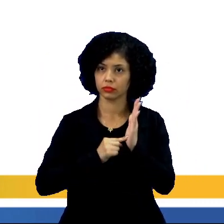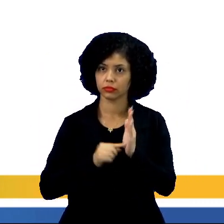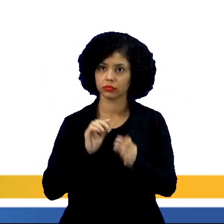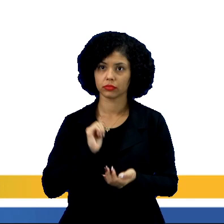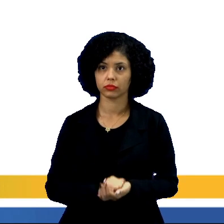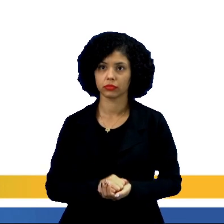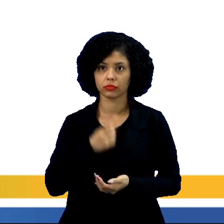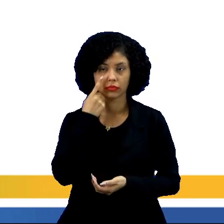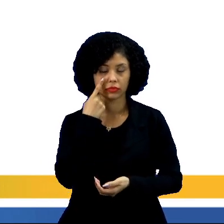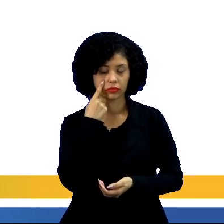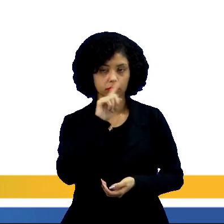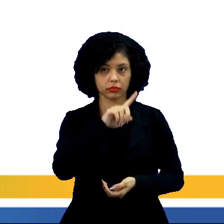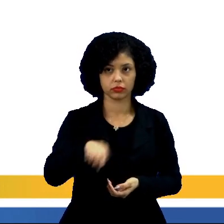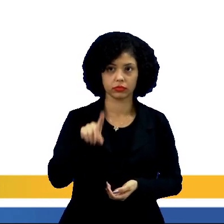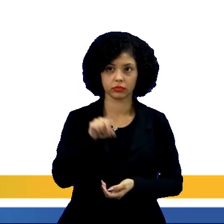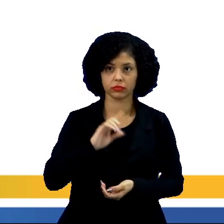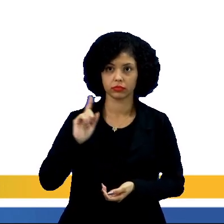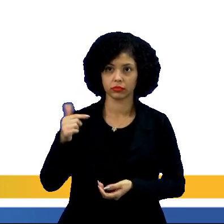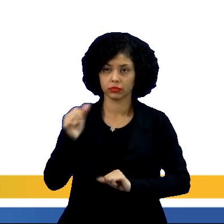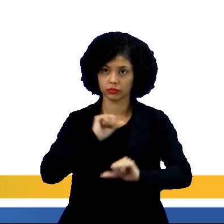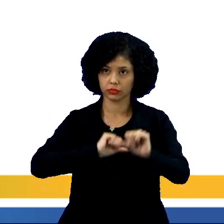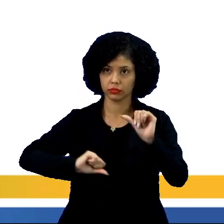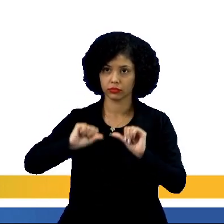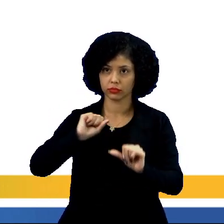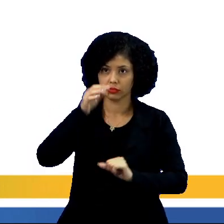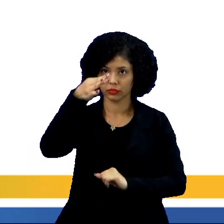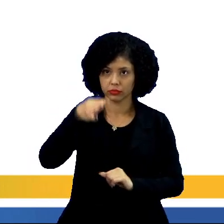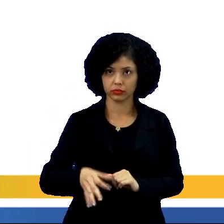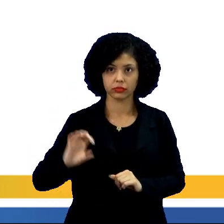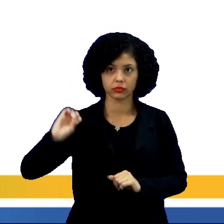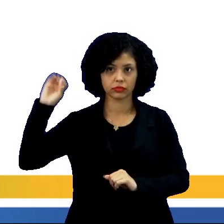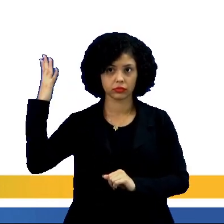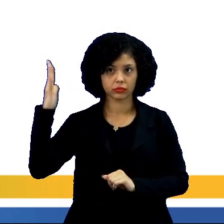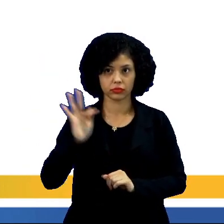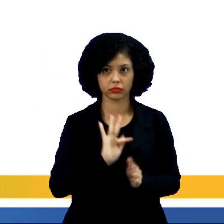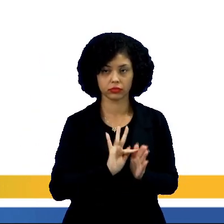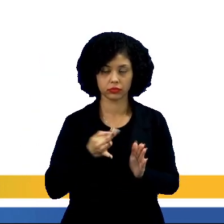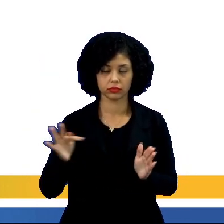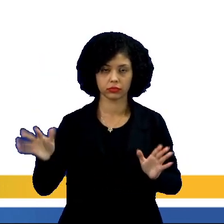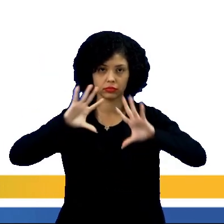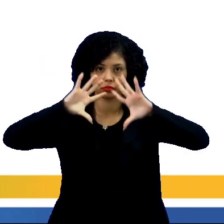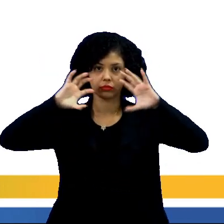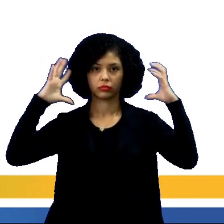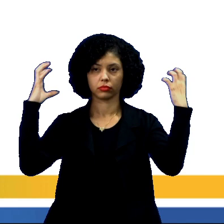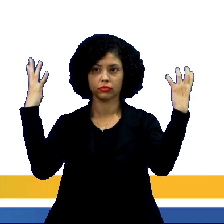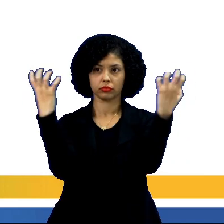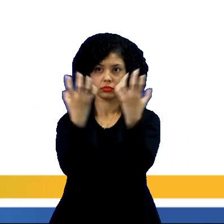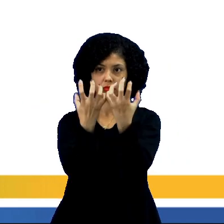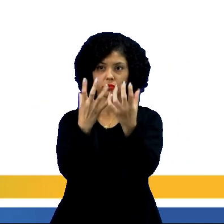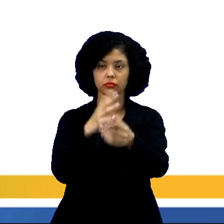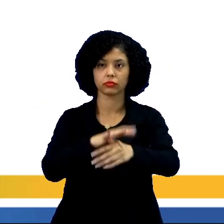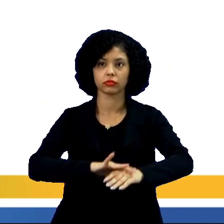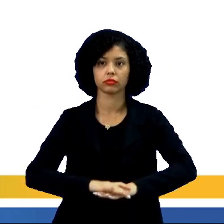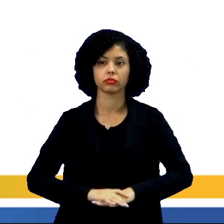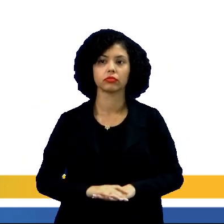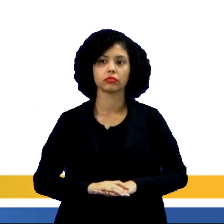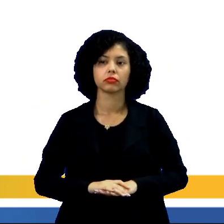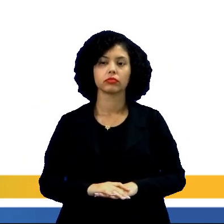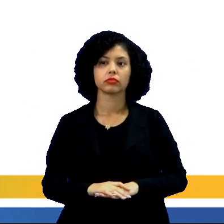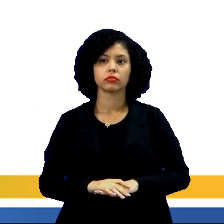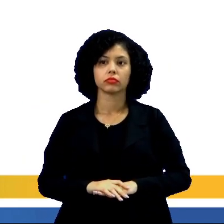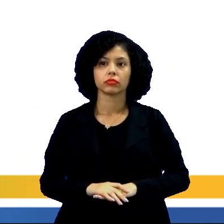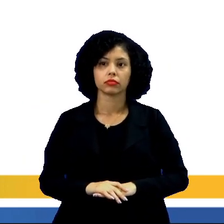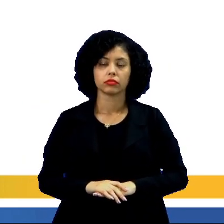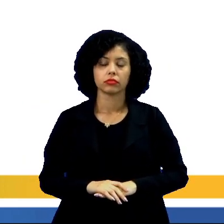apontados a seguir, marque aquele que indica corretamente o nome da mudança que acontece no momento da formação